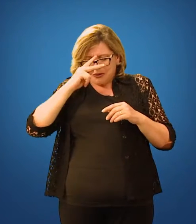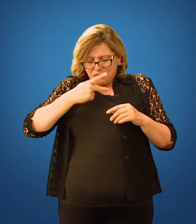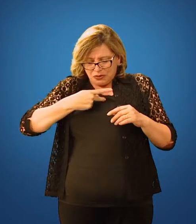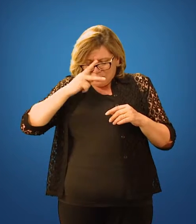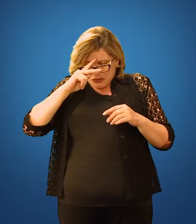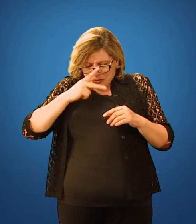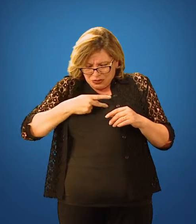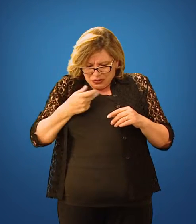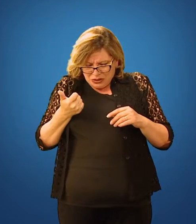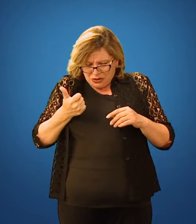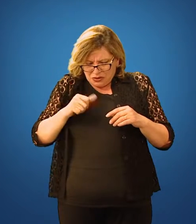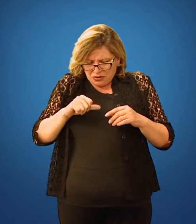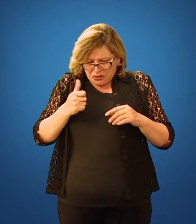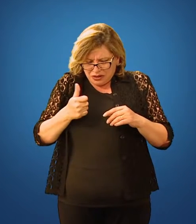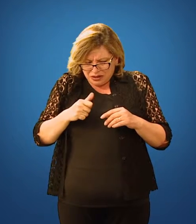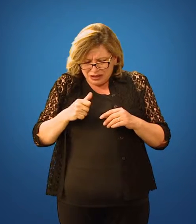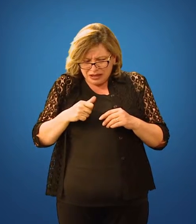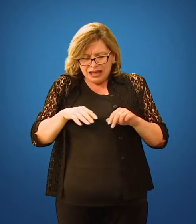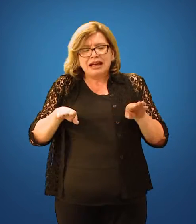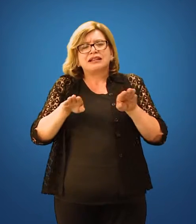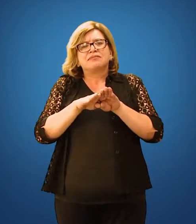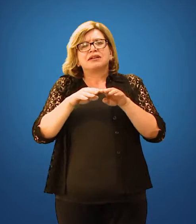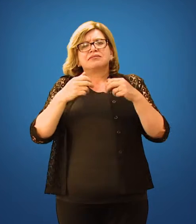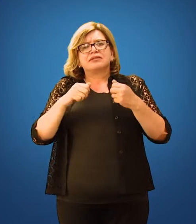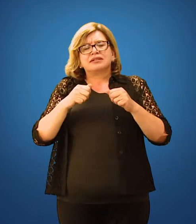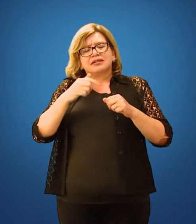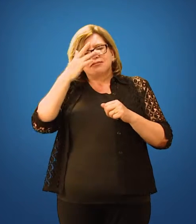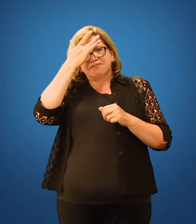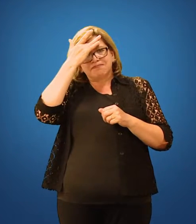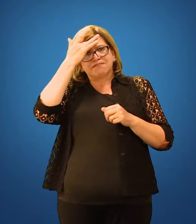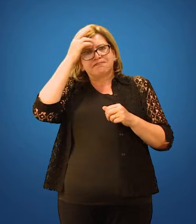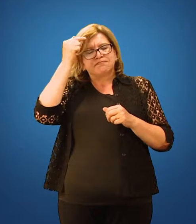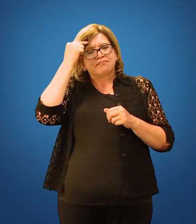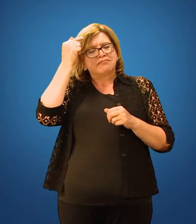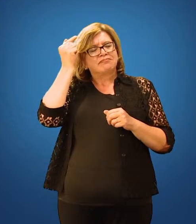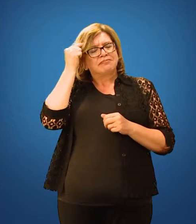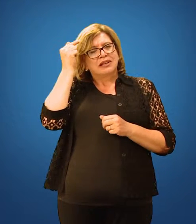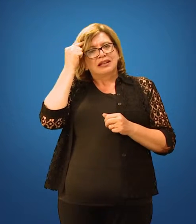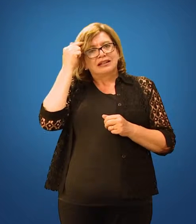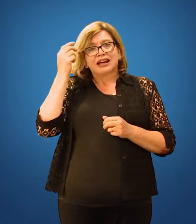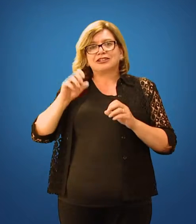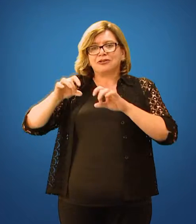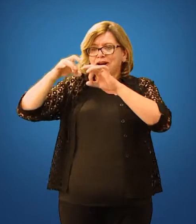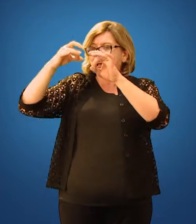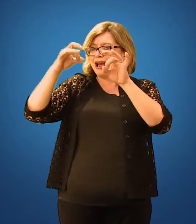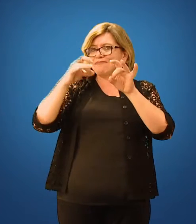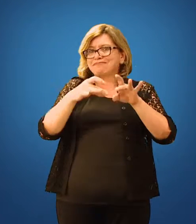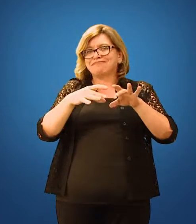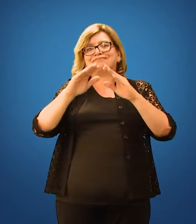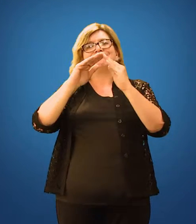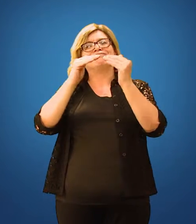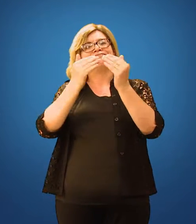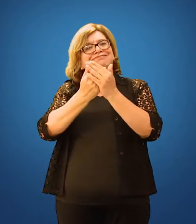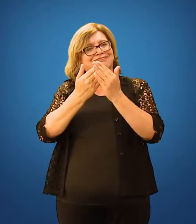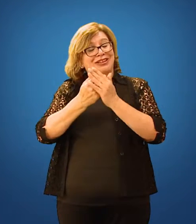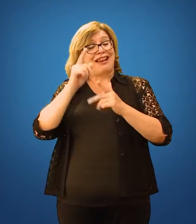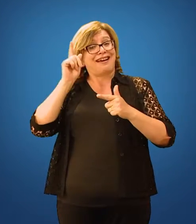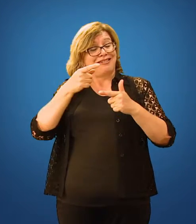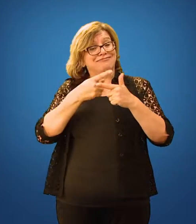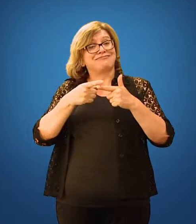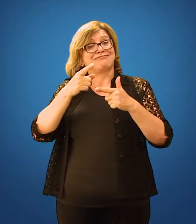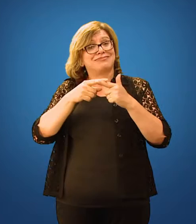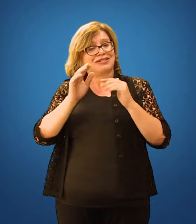pensar um pouquinho na questão da desistência, da evasão, como um problema, inclusive, de relação escolar. A gente sabe que a evasão tem